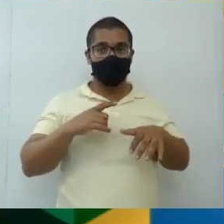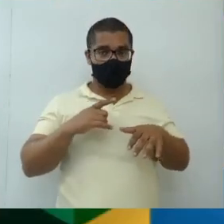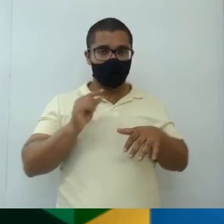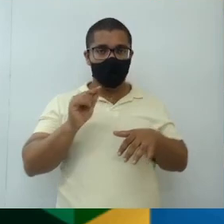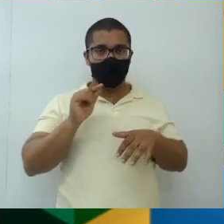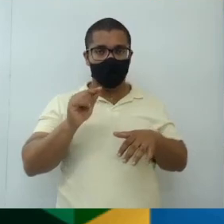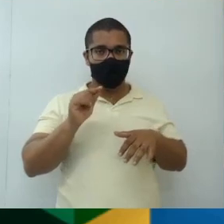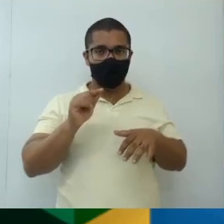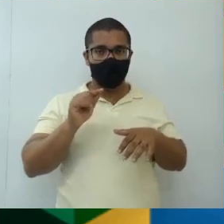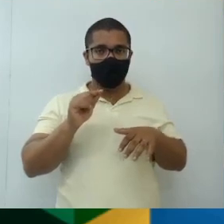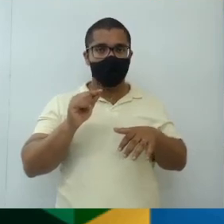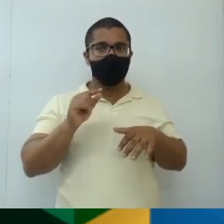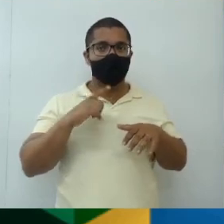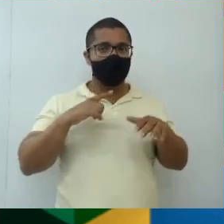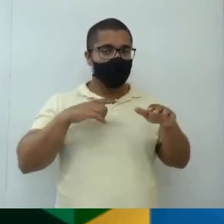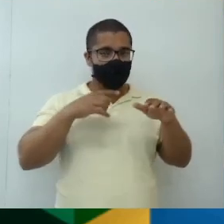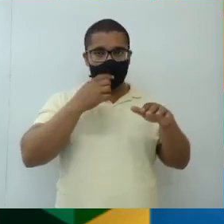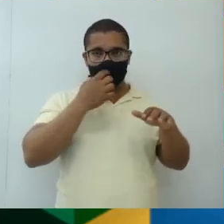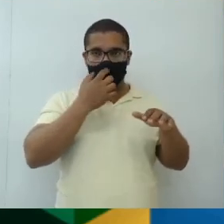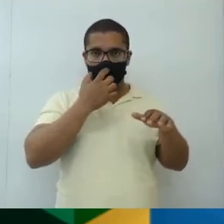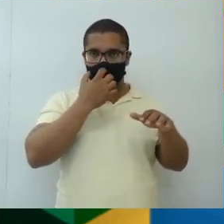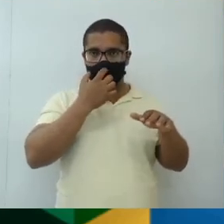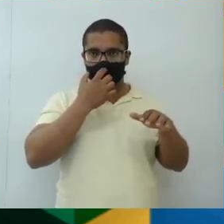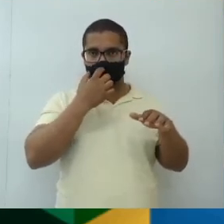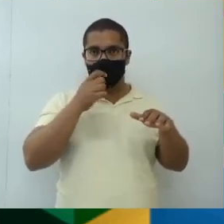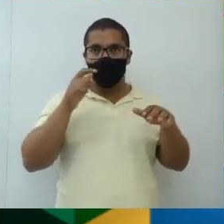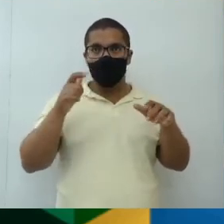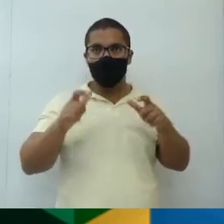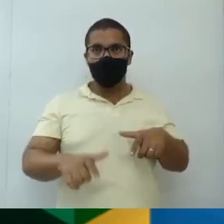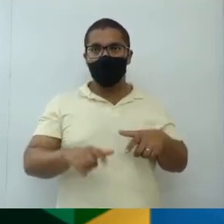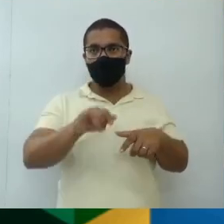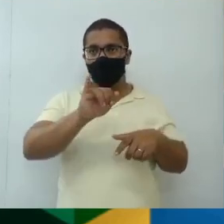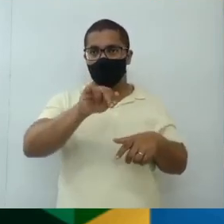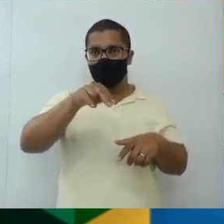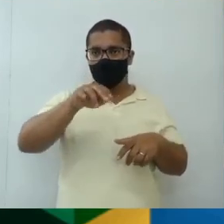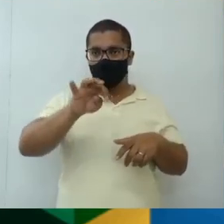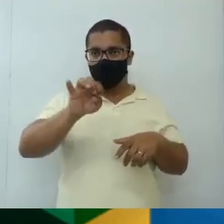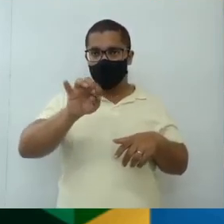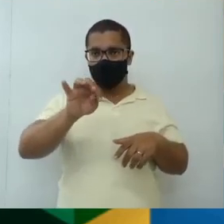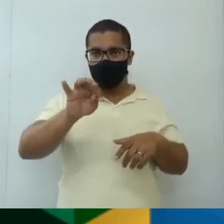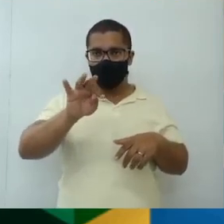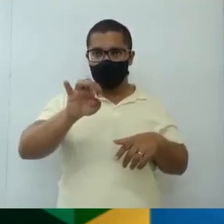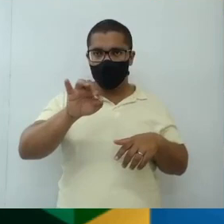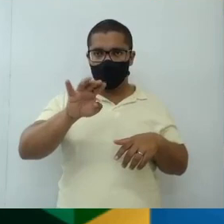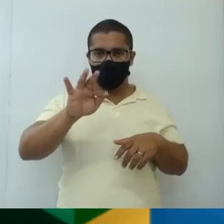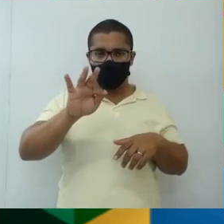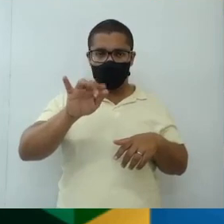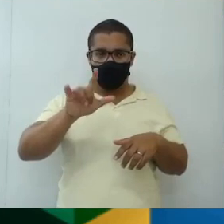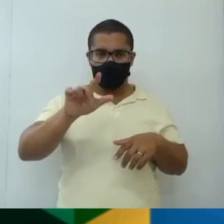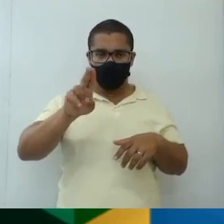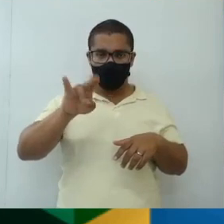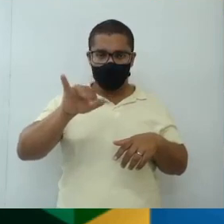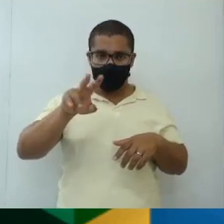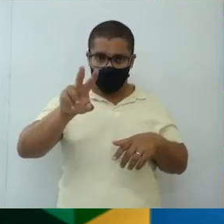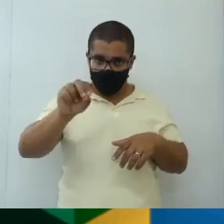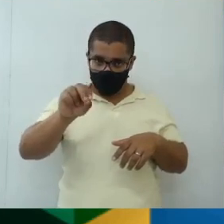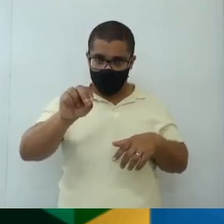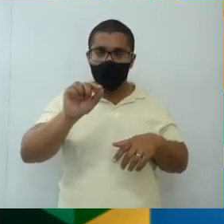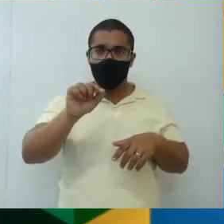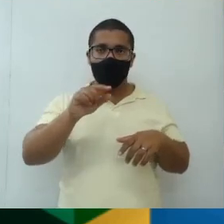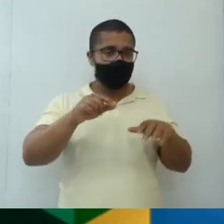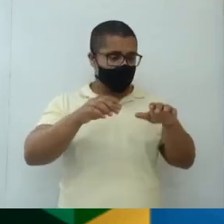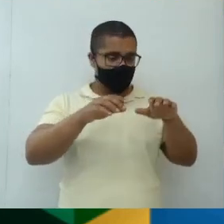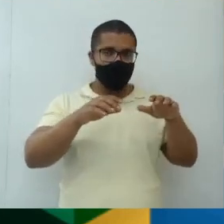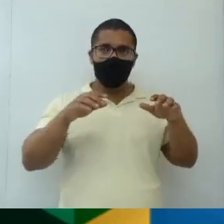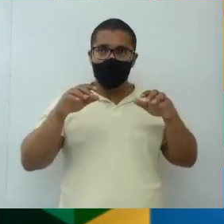imagem a zona de interflúvio a zona de interflúvio no meio aí mais alta é